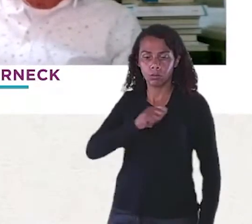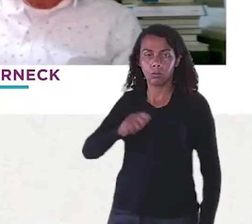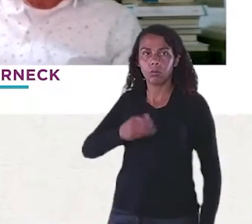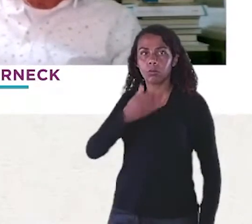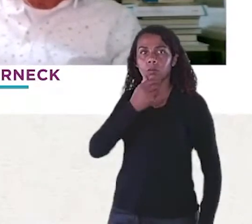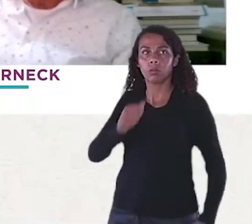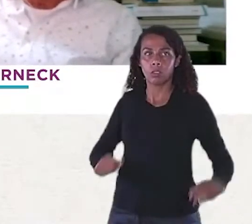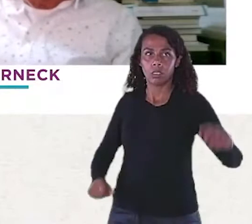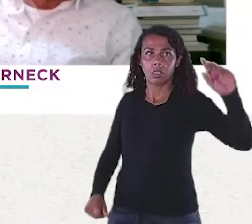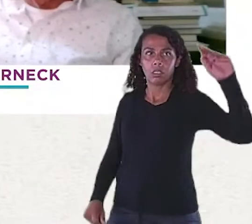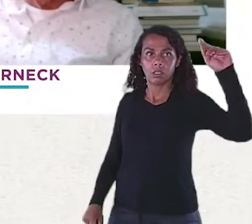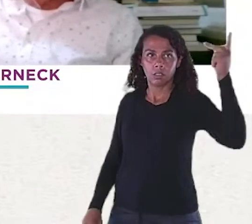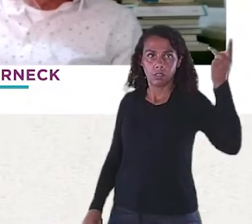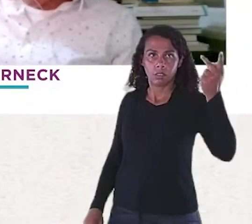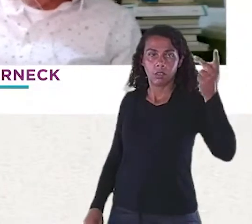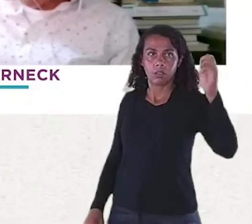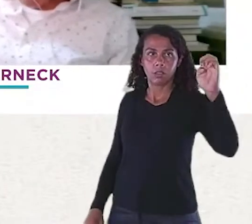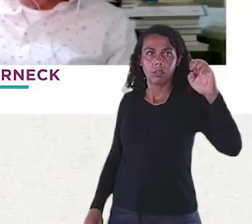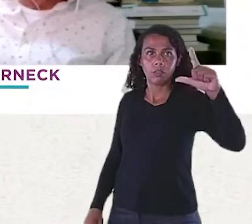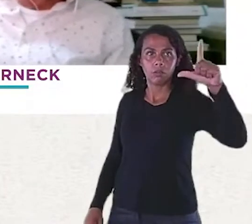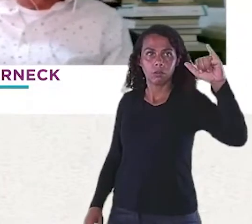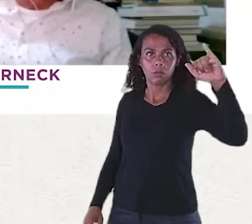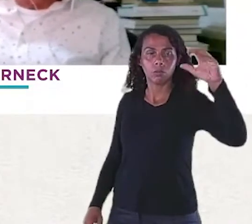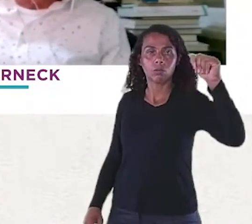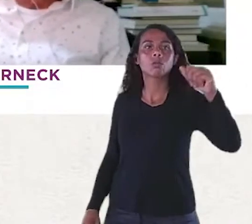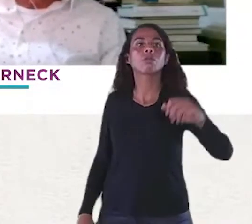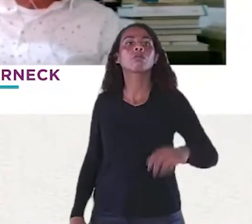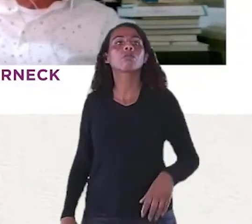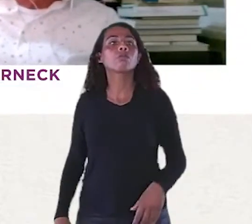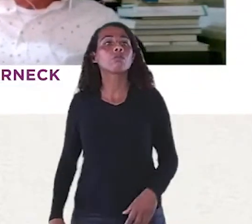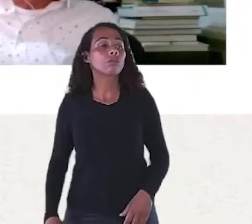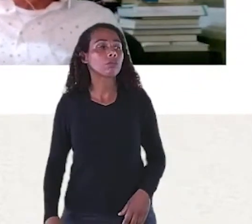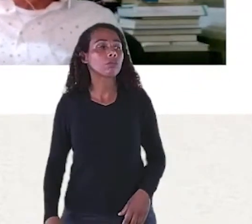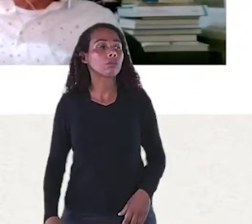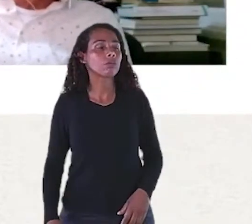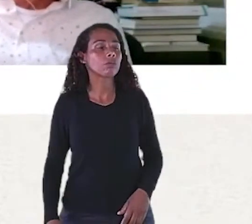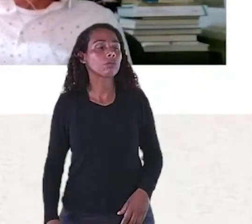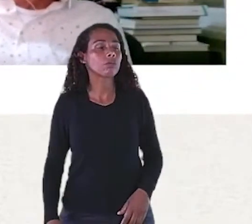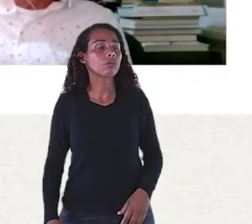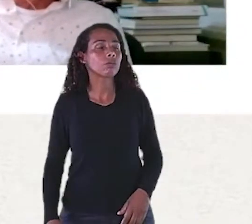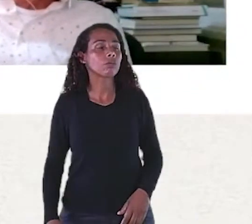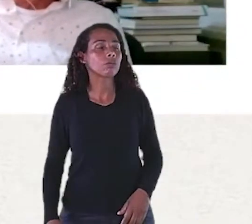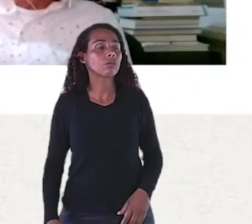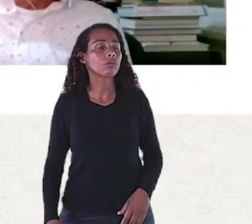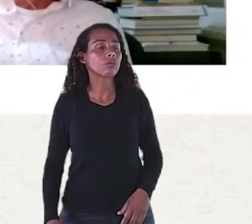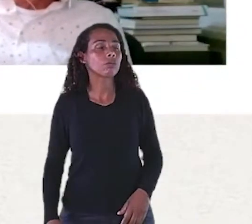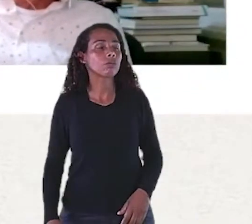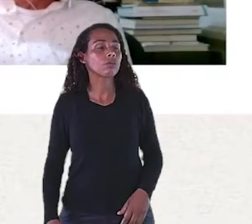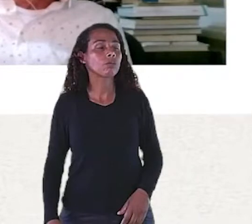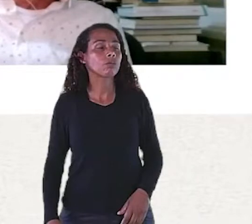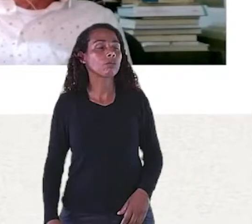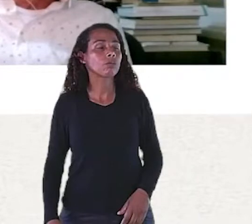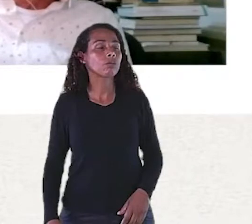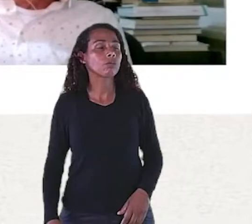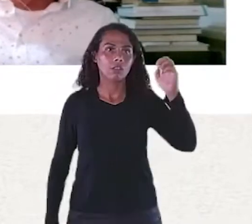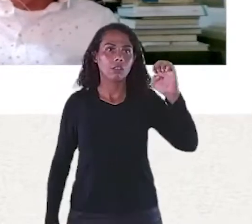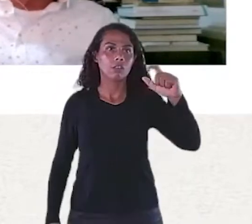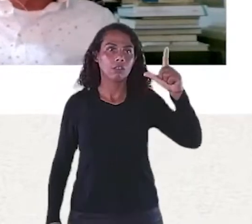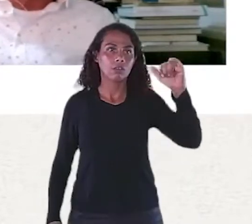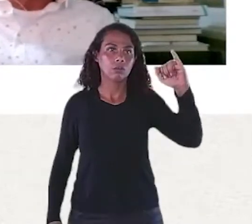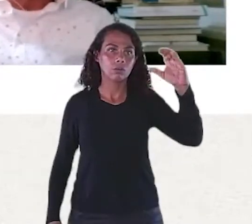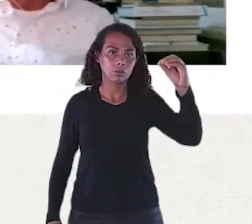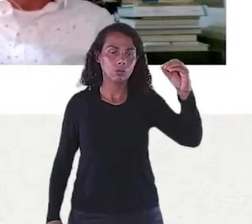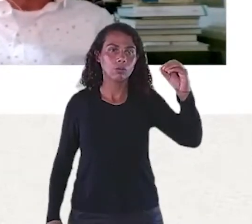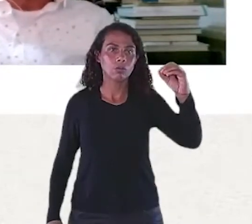Hélio Pellegrino era um cara... Bom, a gente conheceu o Hélio Pellegrino através do Mauro Lombardi, personagem do Encontro Marcado.